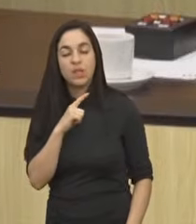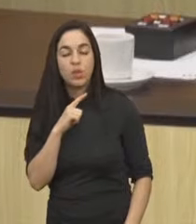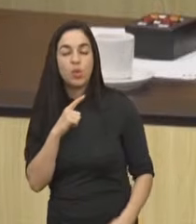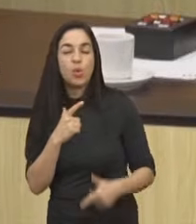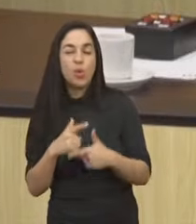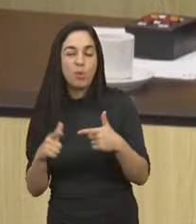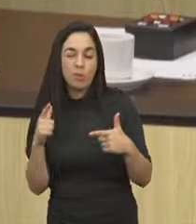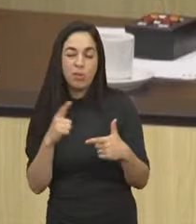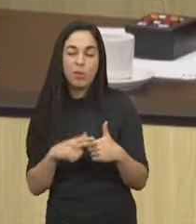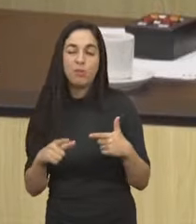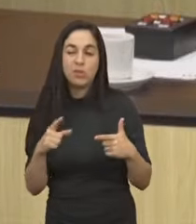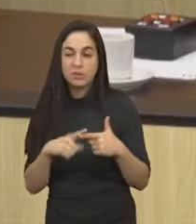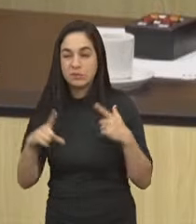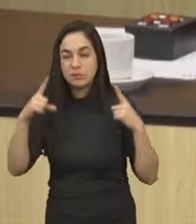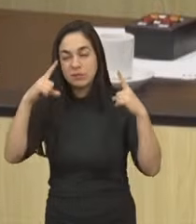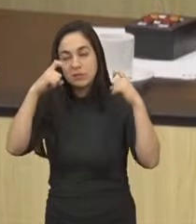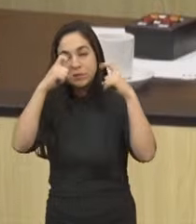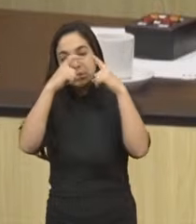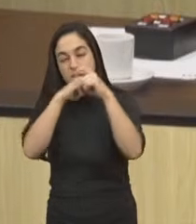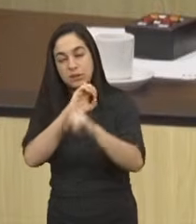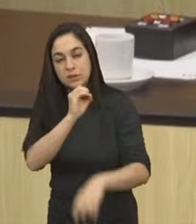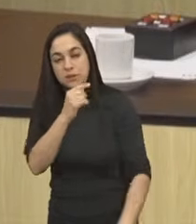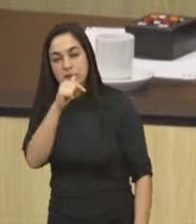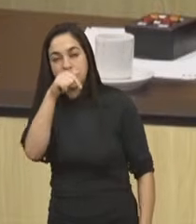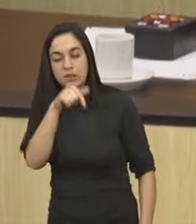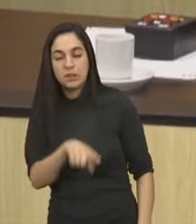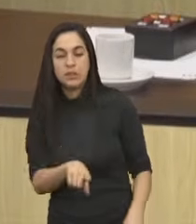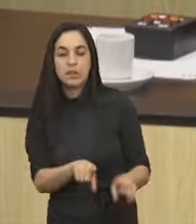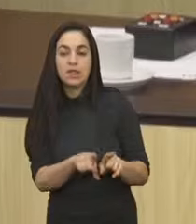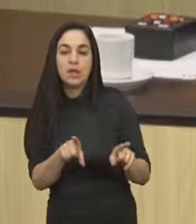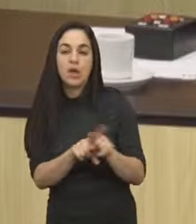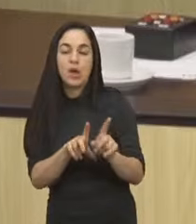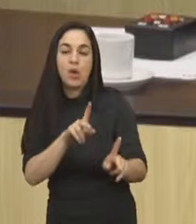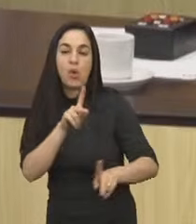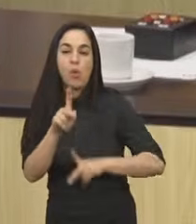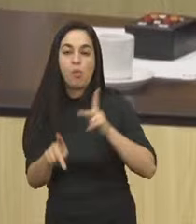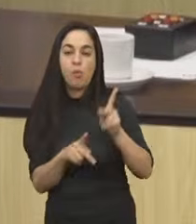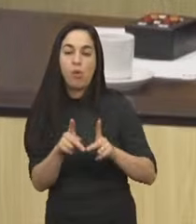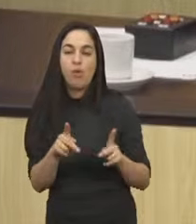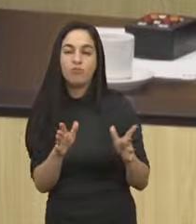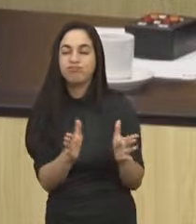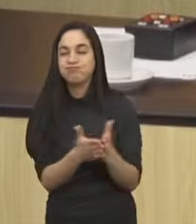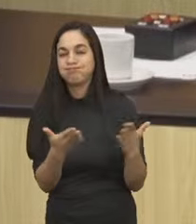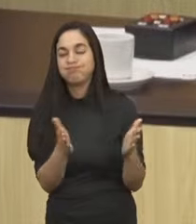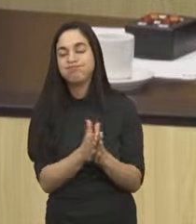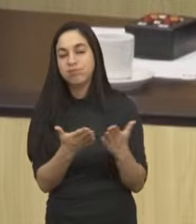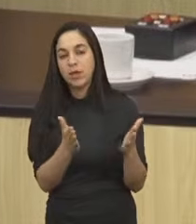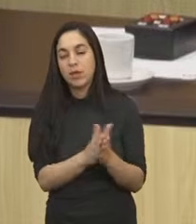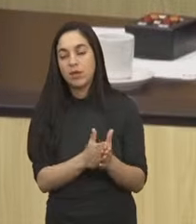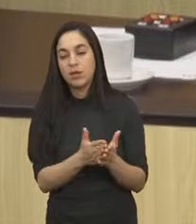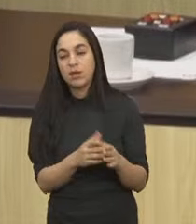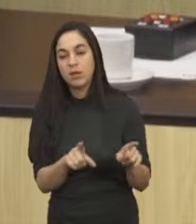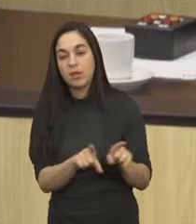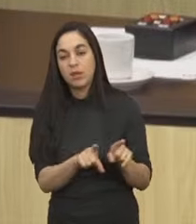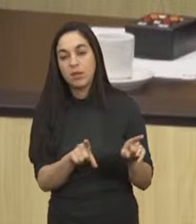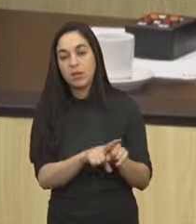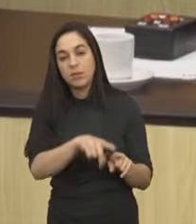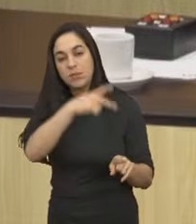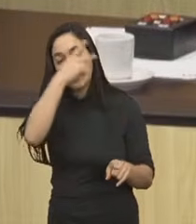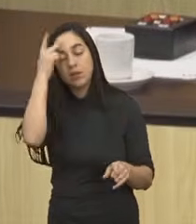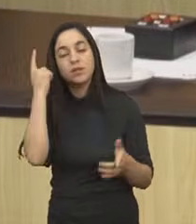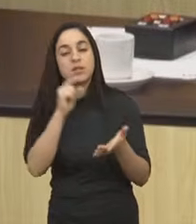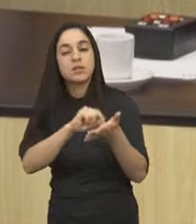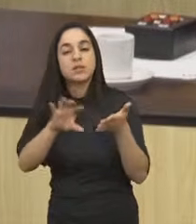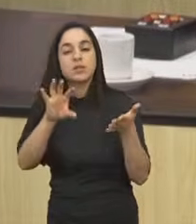problema habitacional que atinge, sobretudo, a população de mais baixa renda, em especial os moradores inscritos